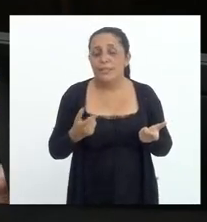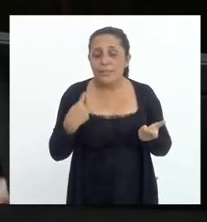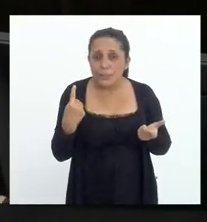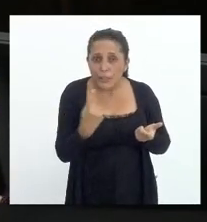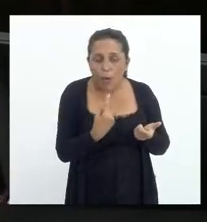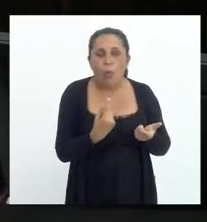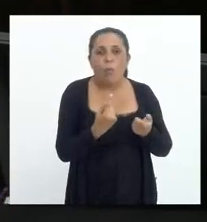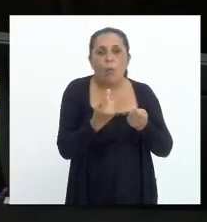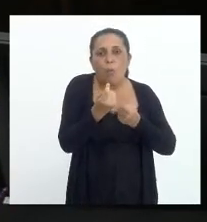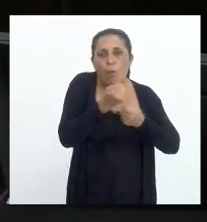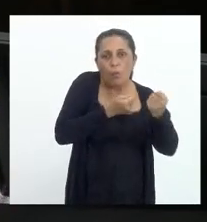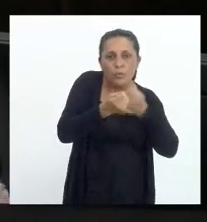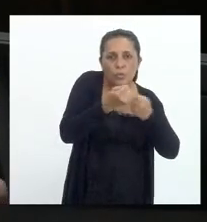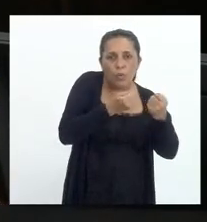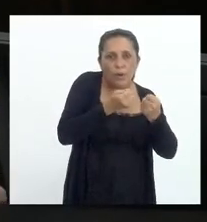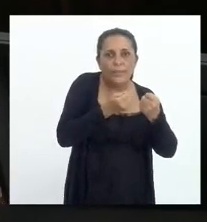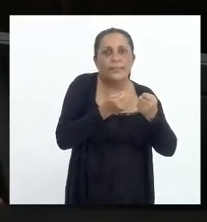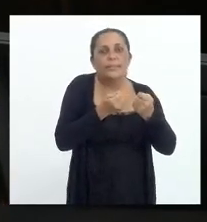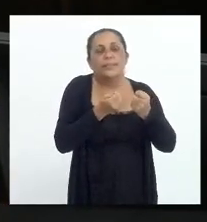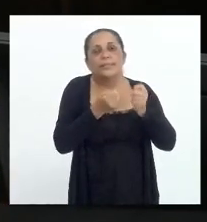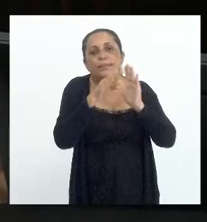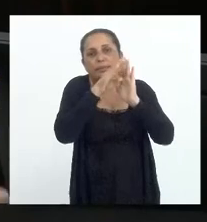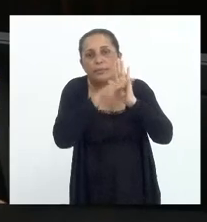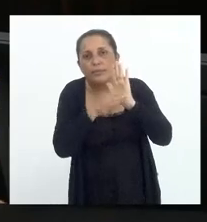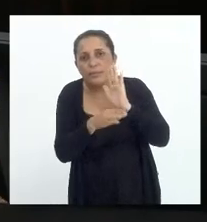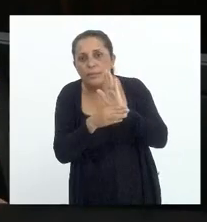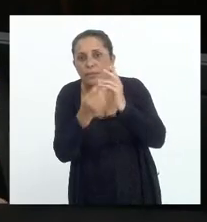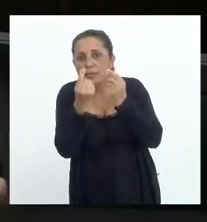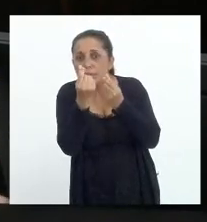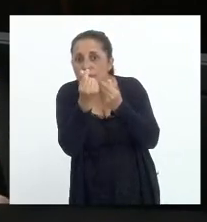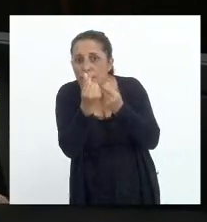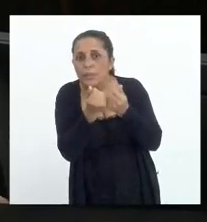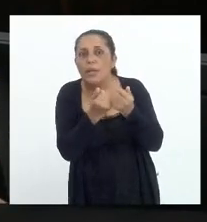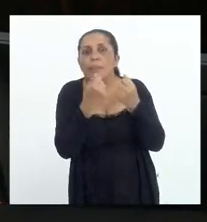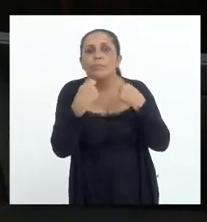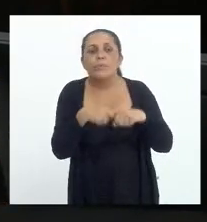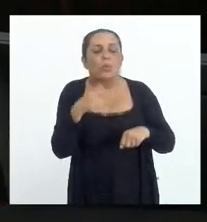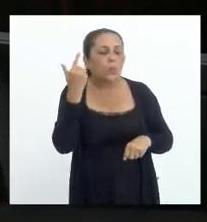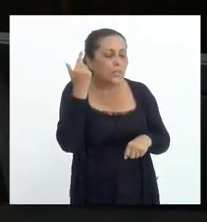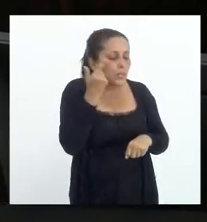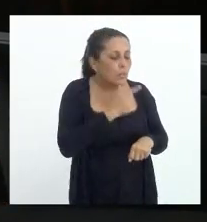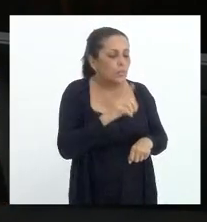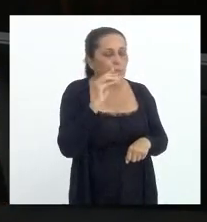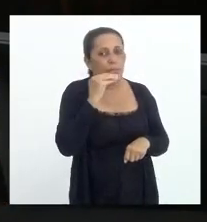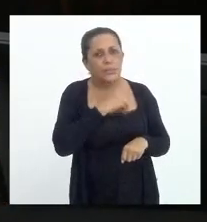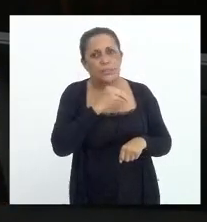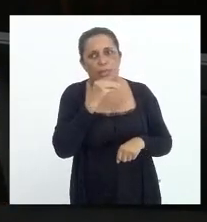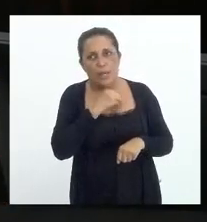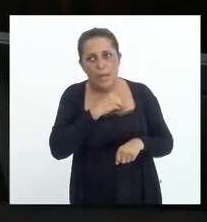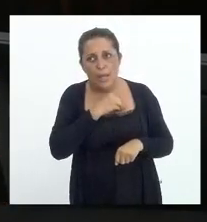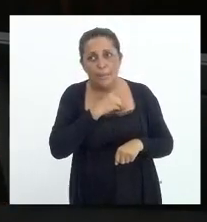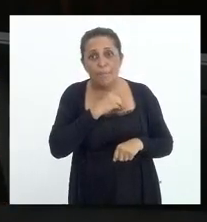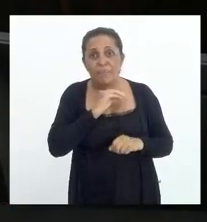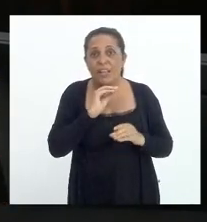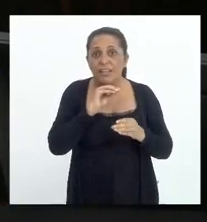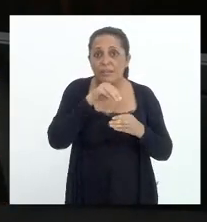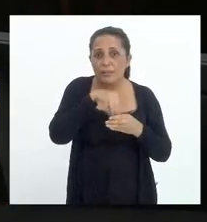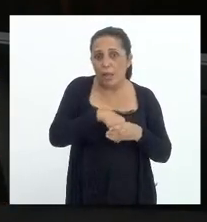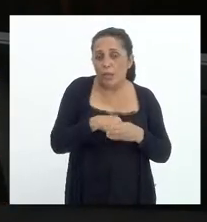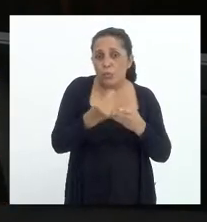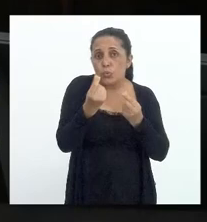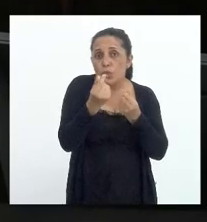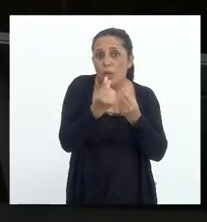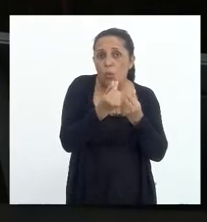fiscal naquele momento fez com que nós conseguíssemos ter salário e conseguíssemos, dentro dos